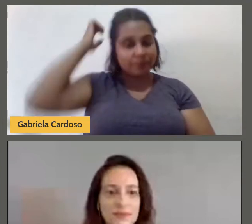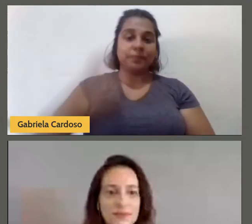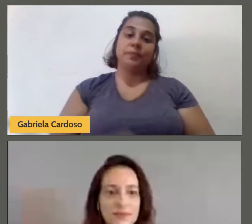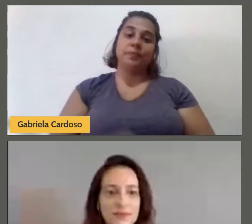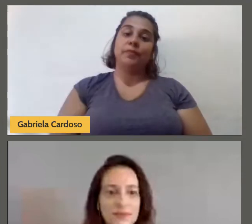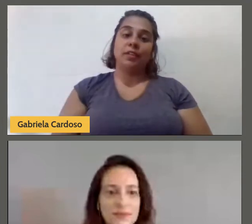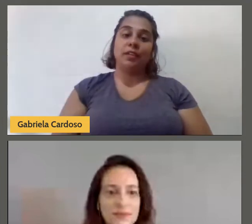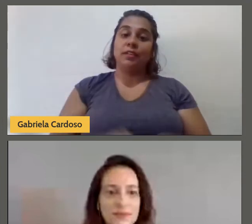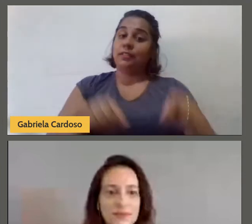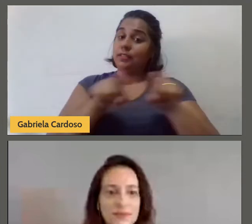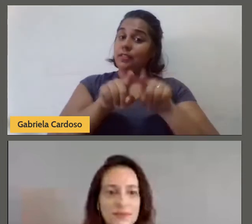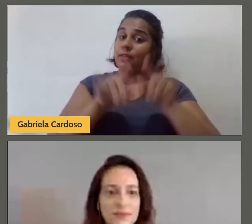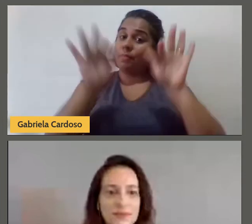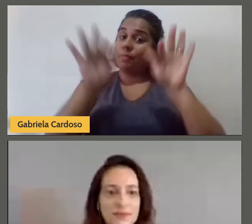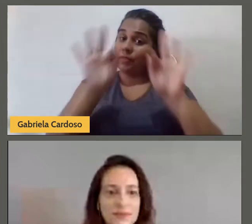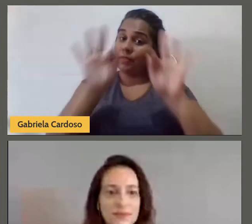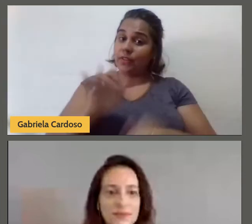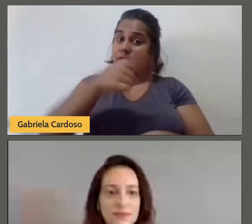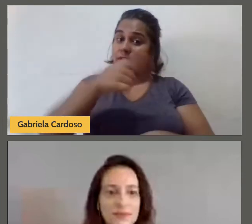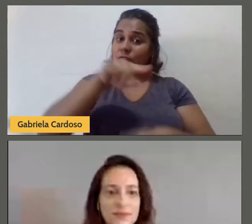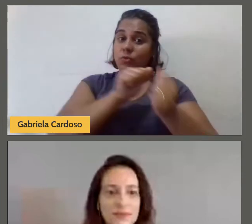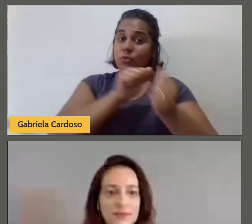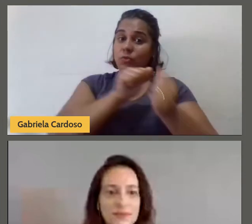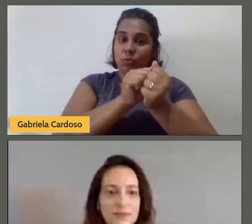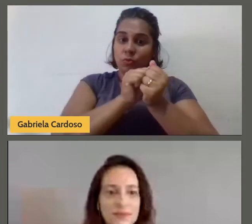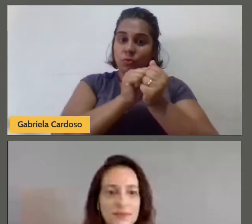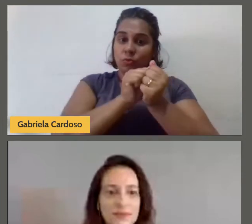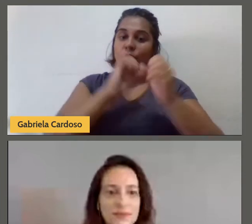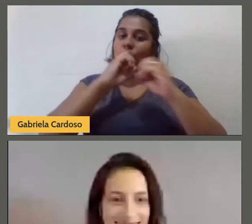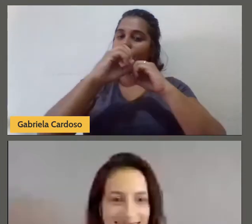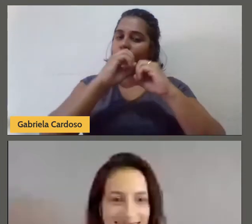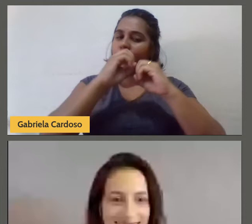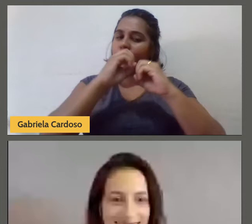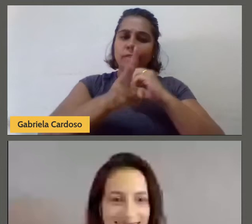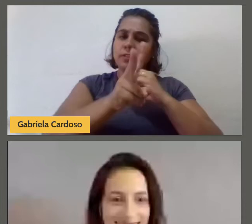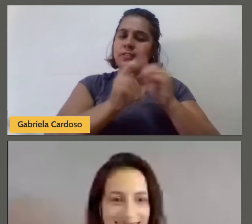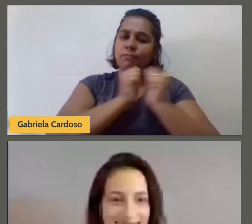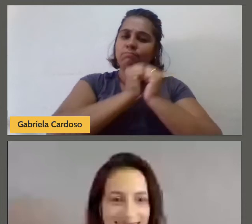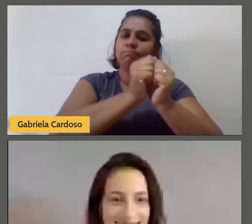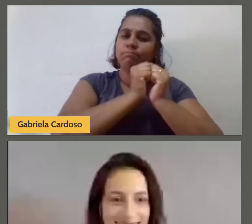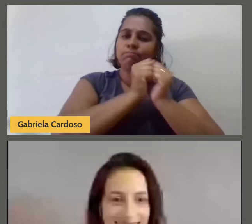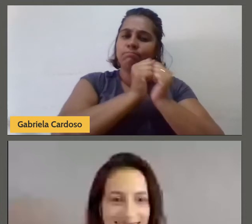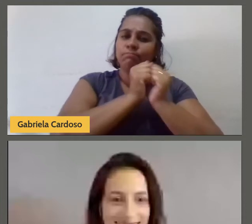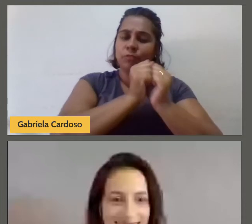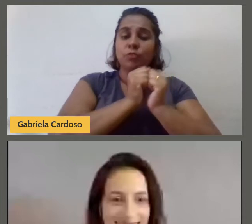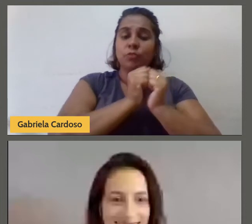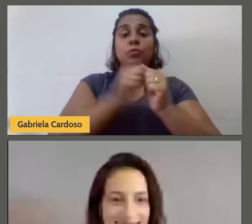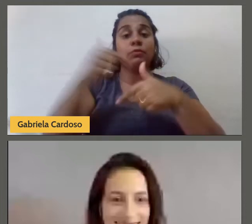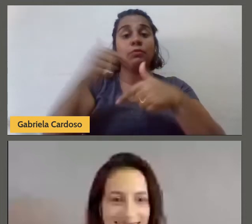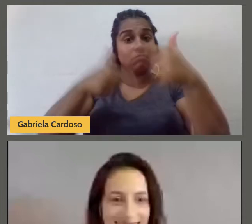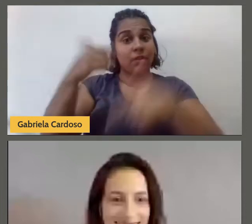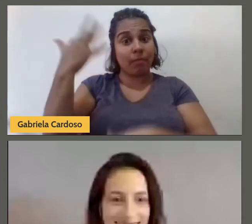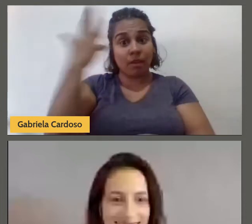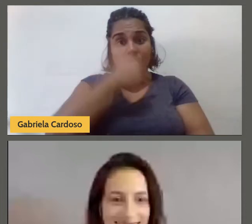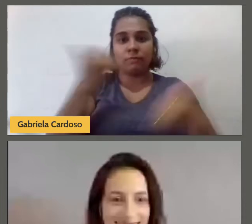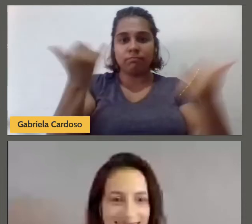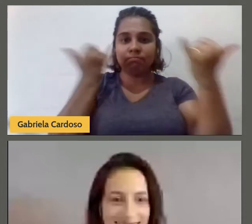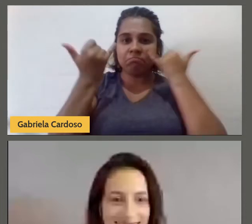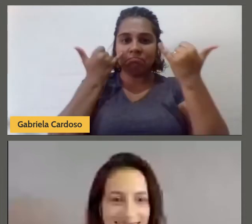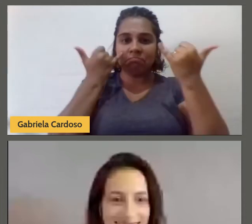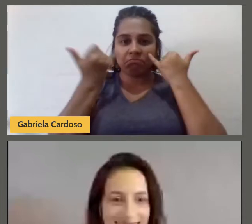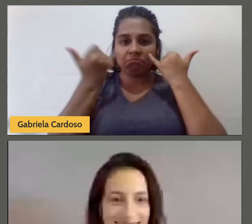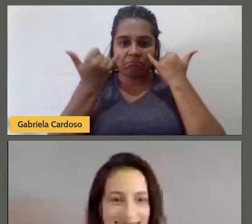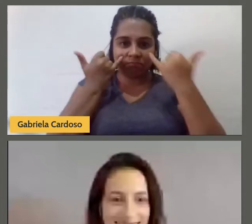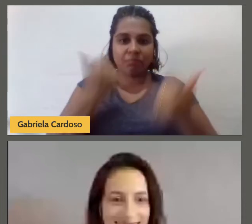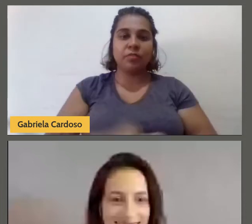aqui compartilhar o papo com vocês. Venho acompanhando a Carlotas há algum tempo, um trabalho muito lindo, muita informação. E aí